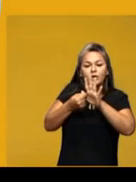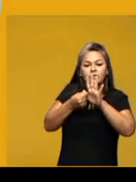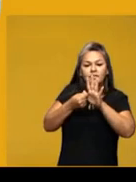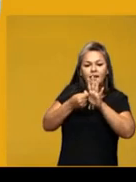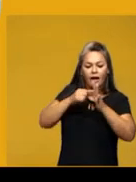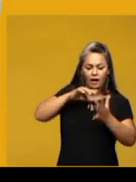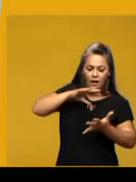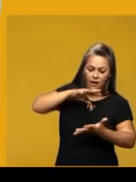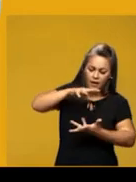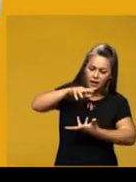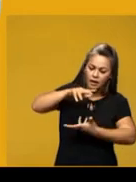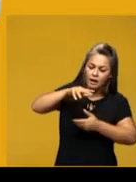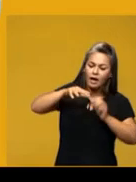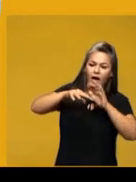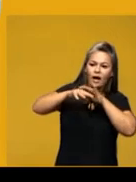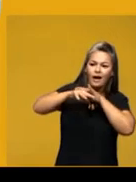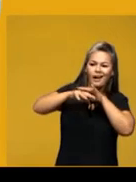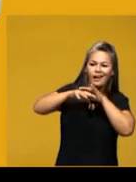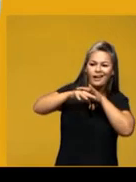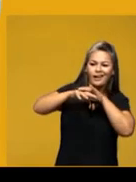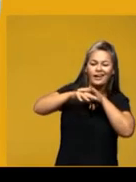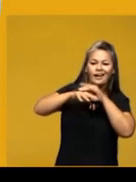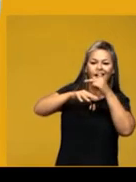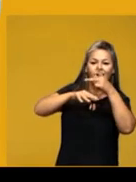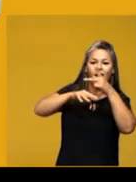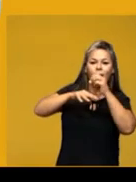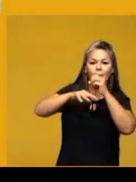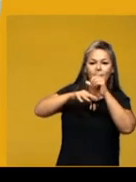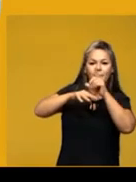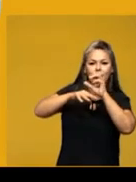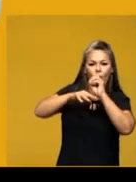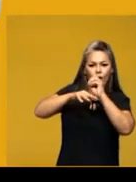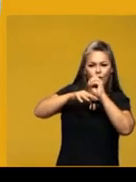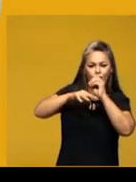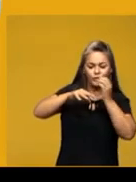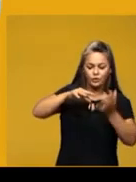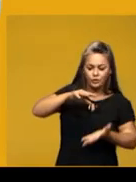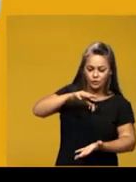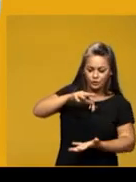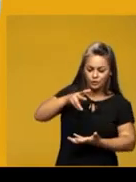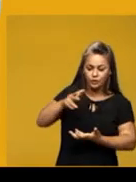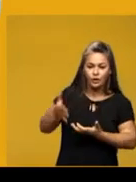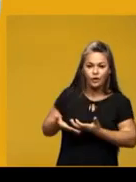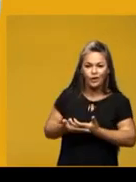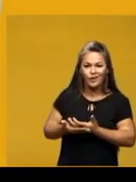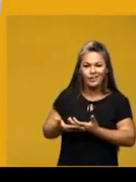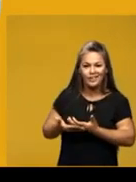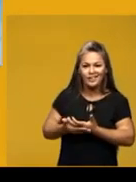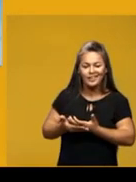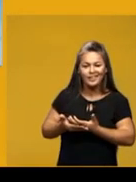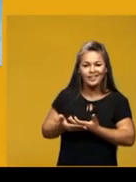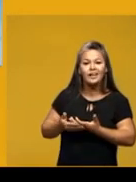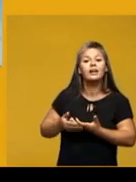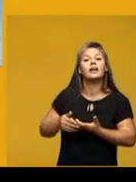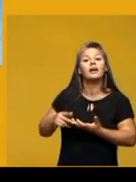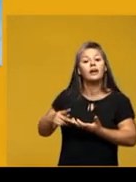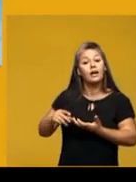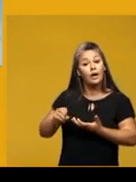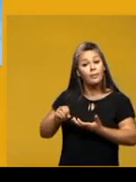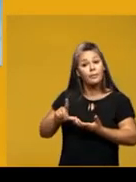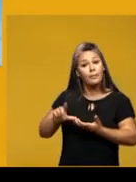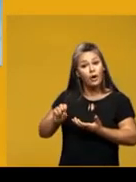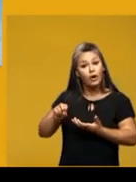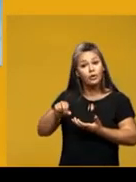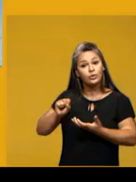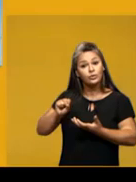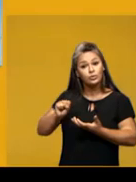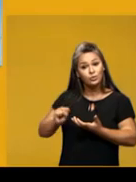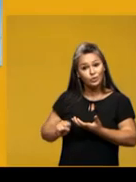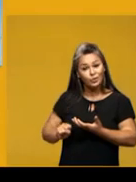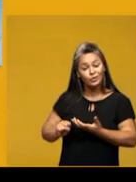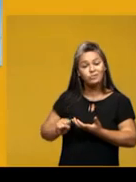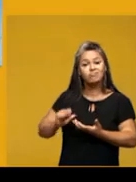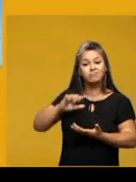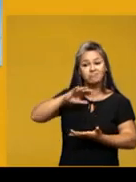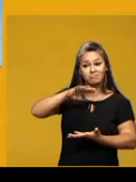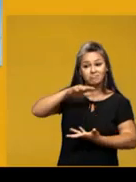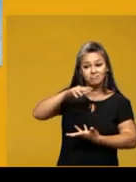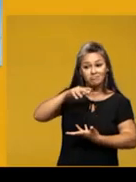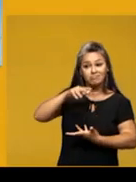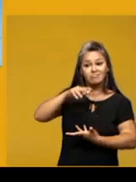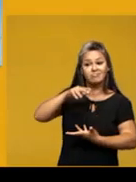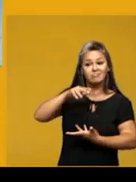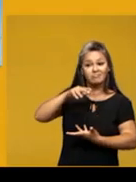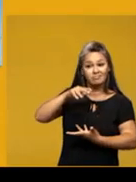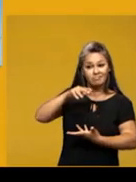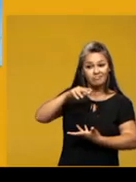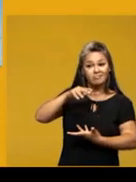mapas anteriores, as regiões de polos, elas não são tão destacadas. Por exemplo, essa aqui, né? Como vocês podem